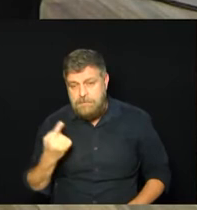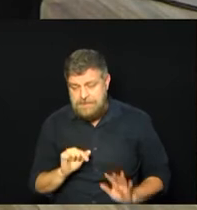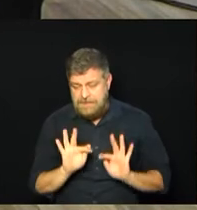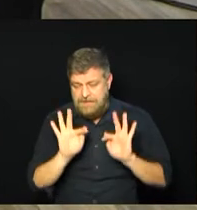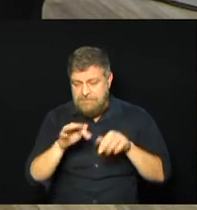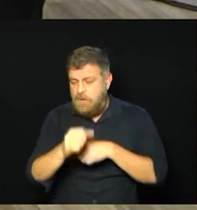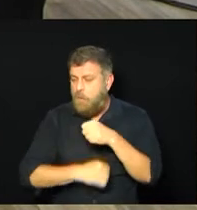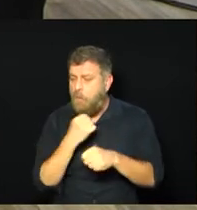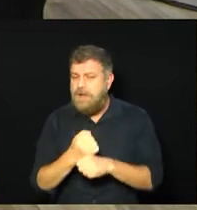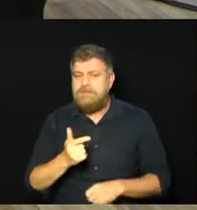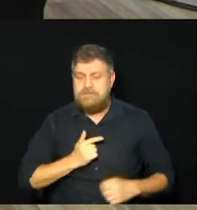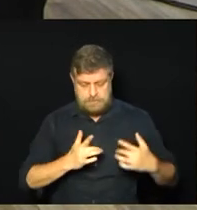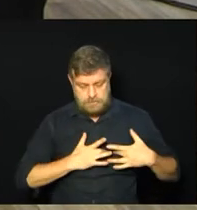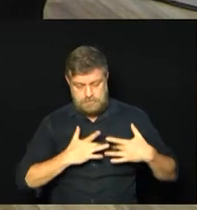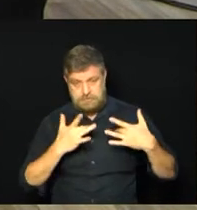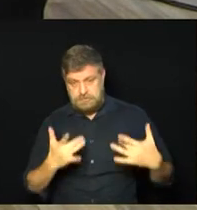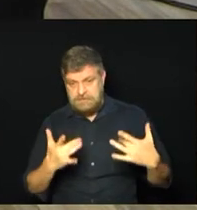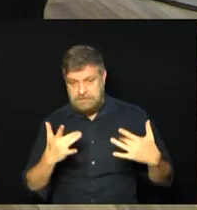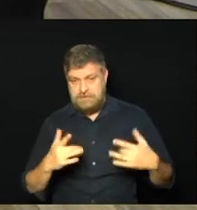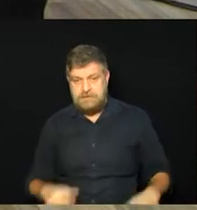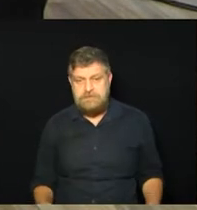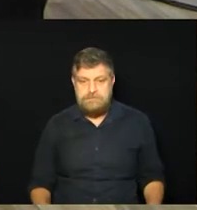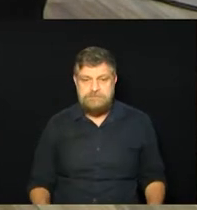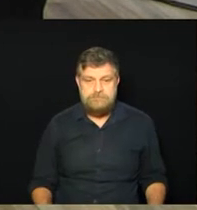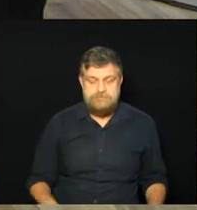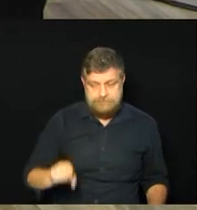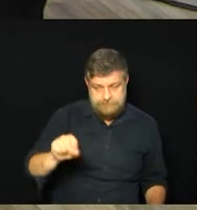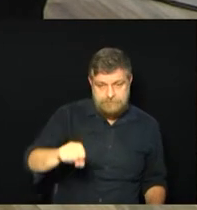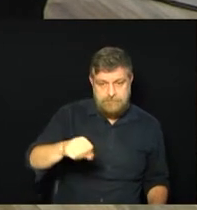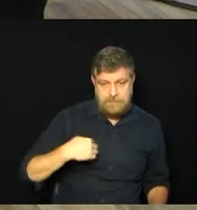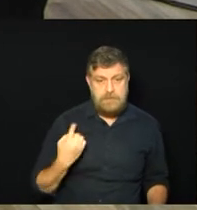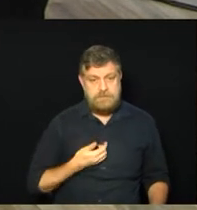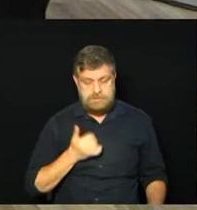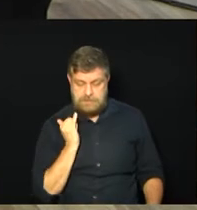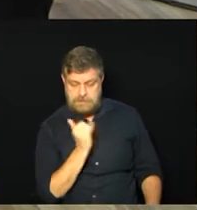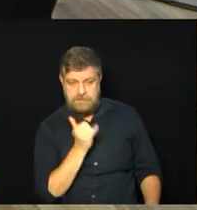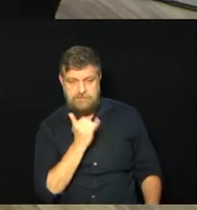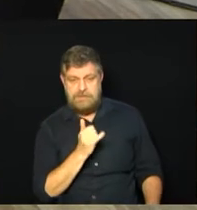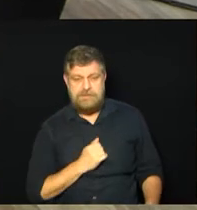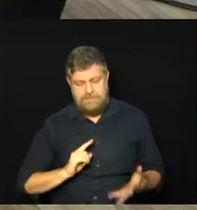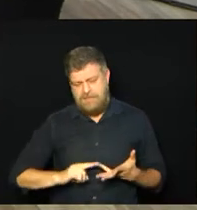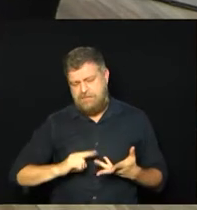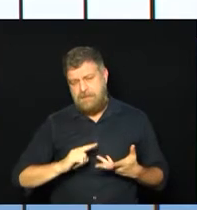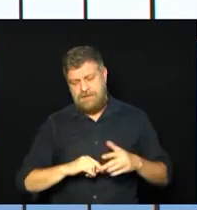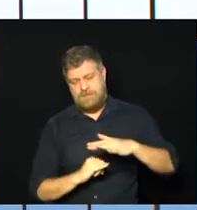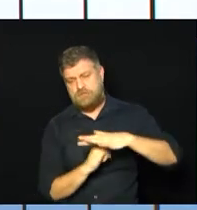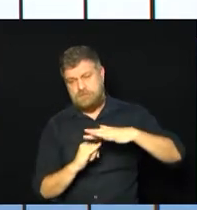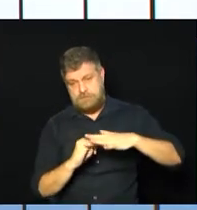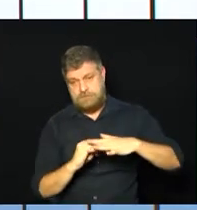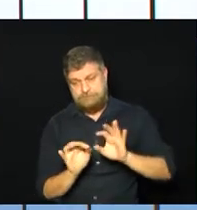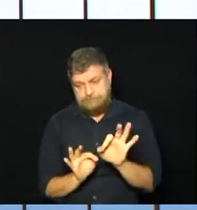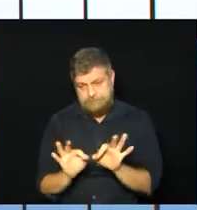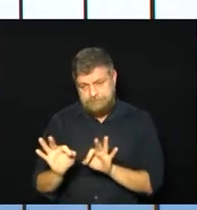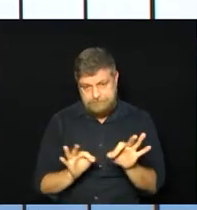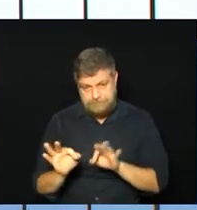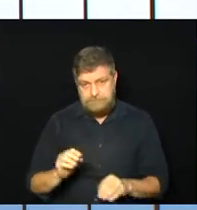ano, momento de solidariedade agora no Câmara Notícia. A gente tem falado aqui, Gabriel, de várias instituições e